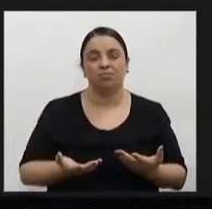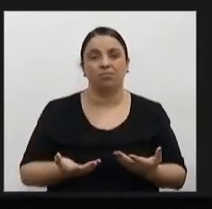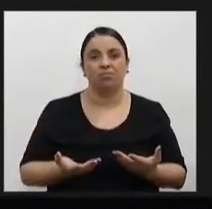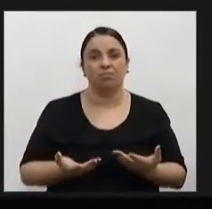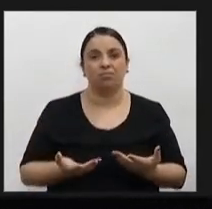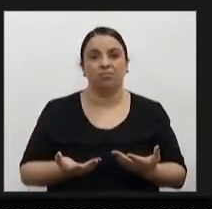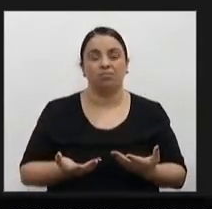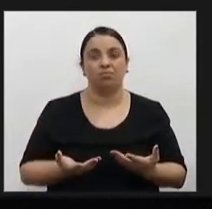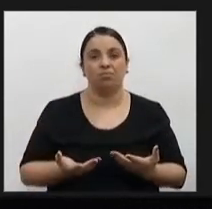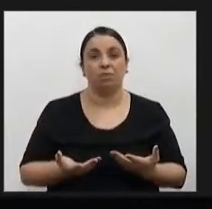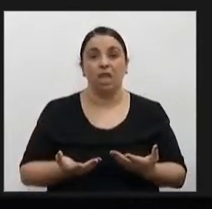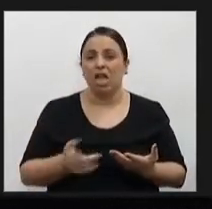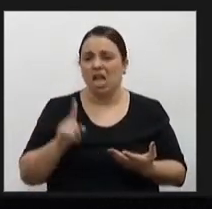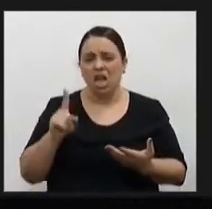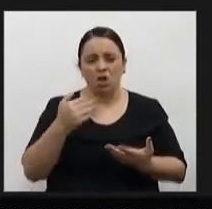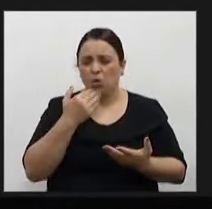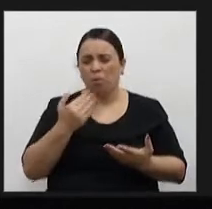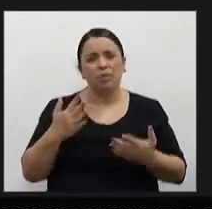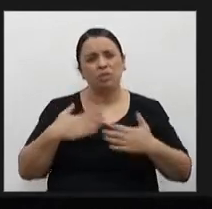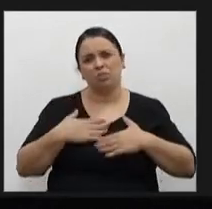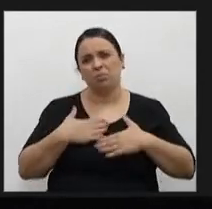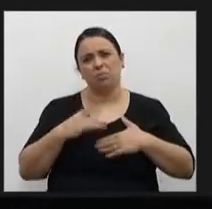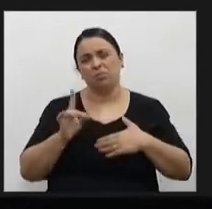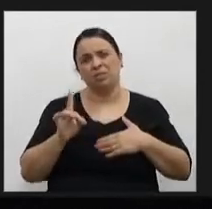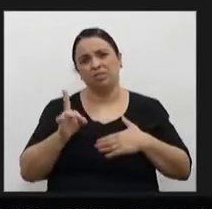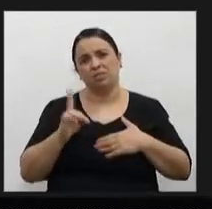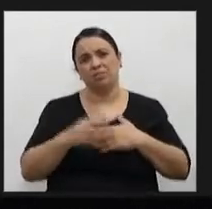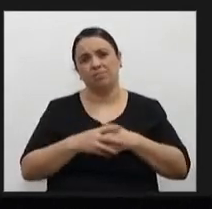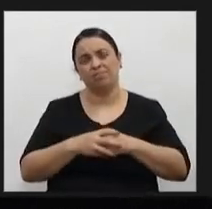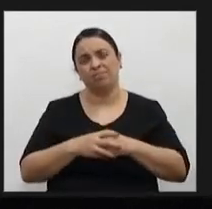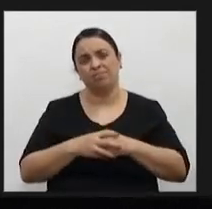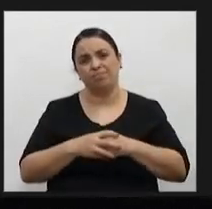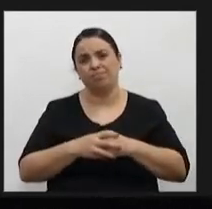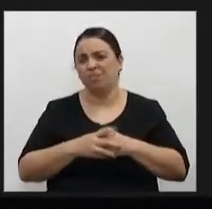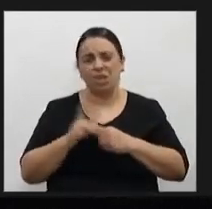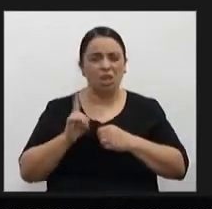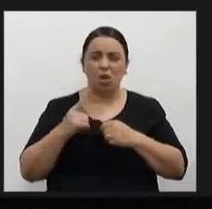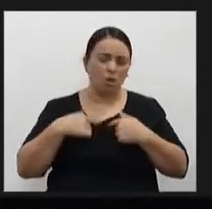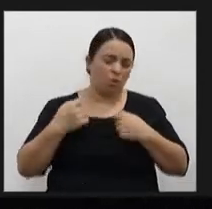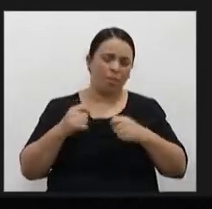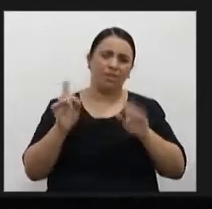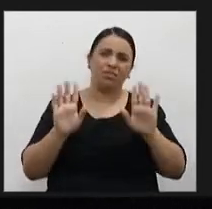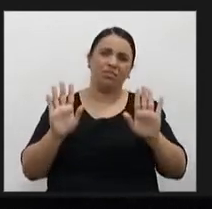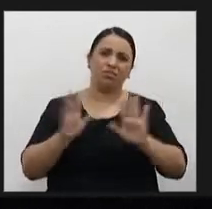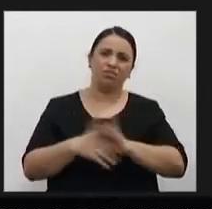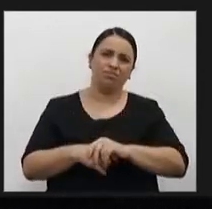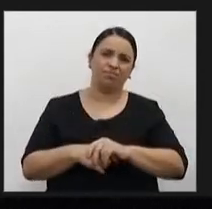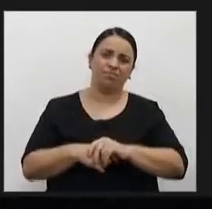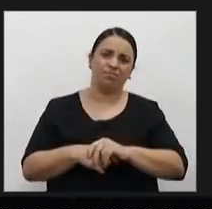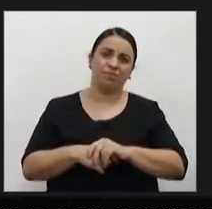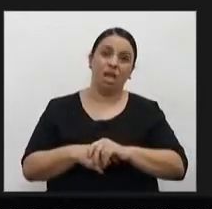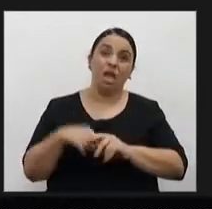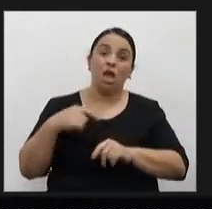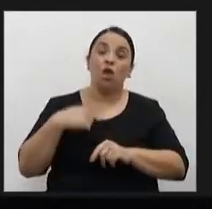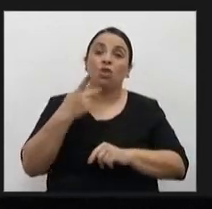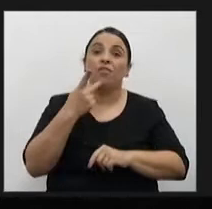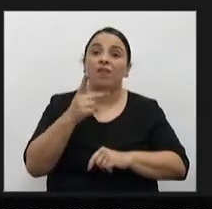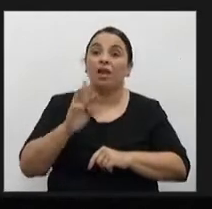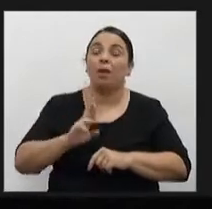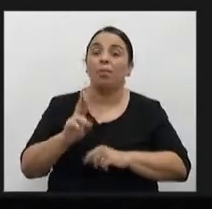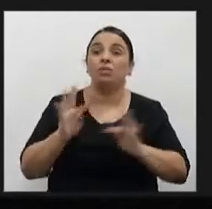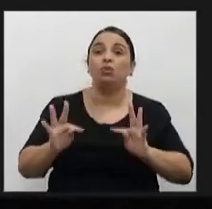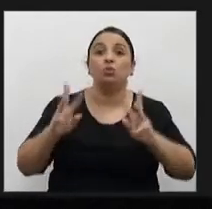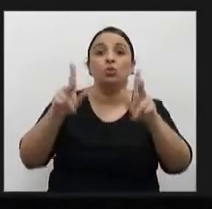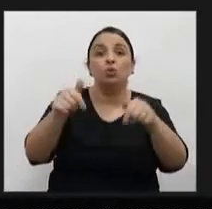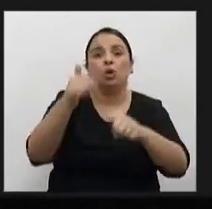Sou deficiente visual, transplantado cardíaco. Não estou pedindo para mim, não preciso. Quando todo mundo estiver vacinado, posso